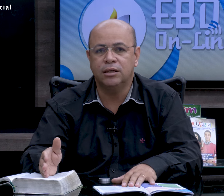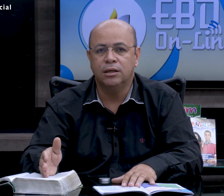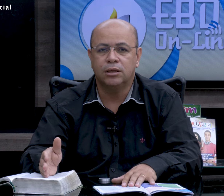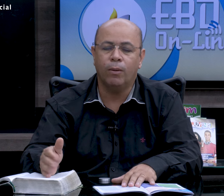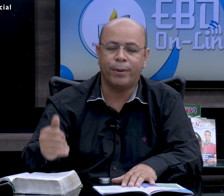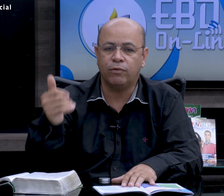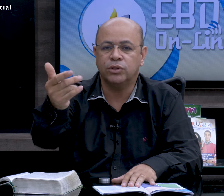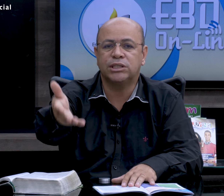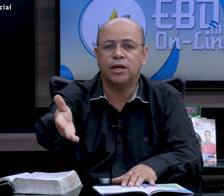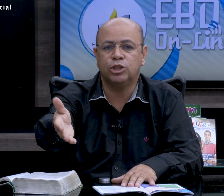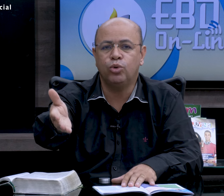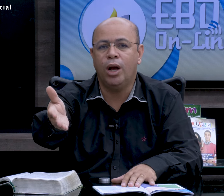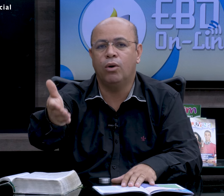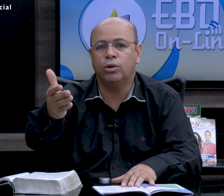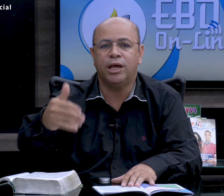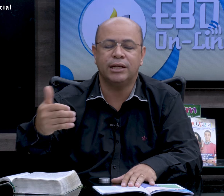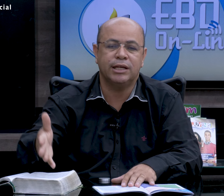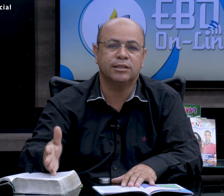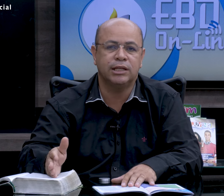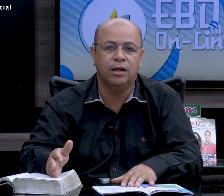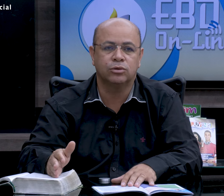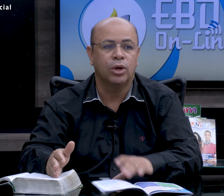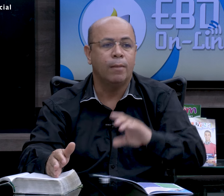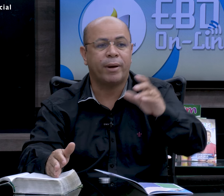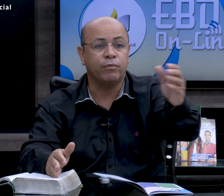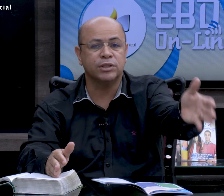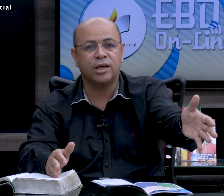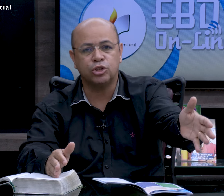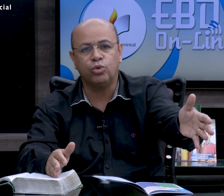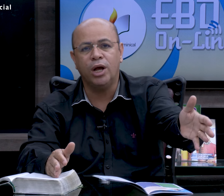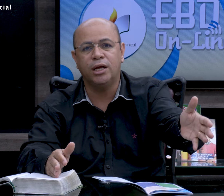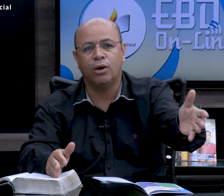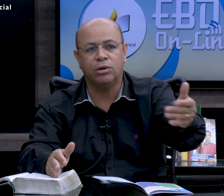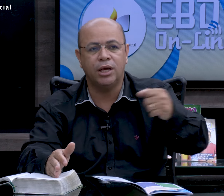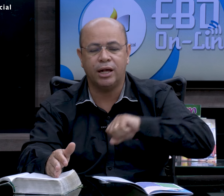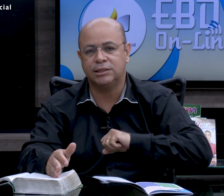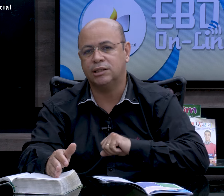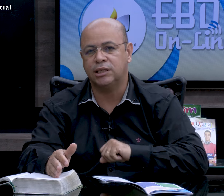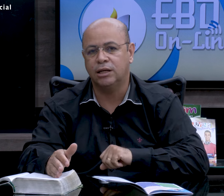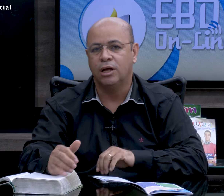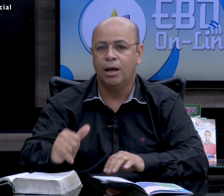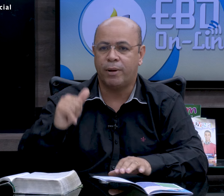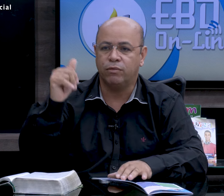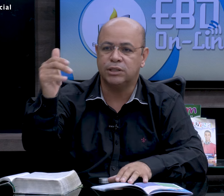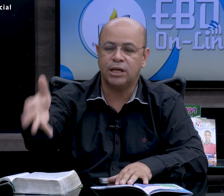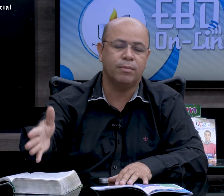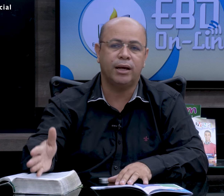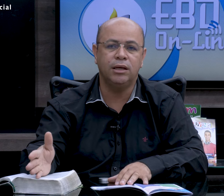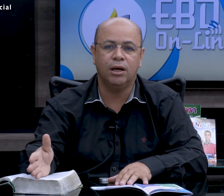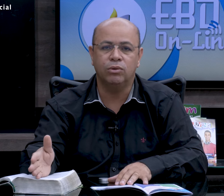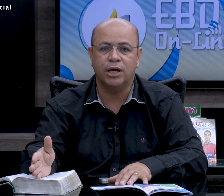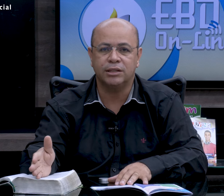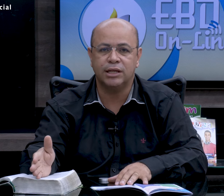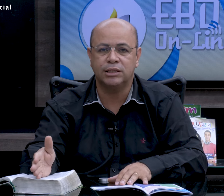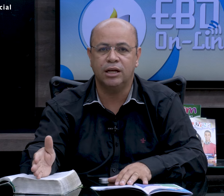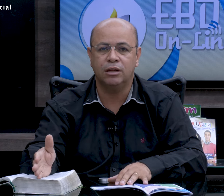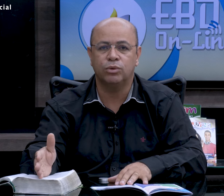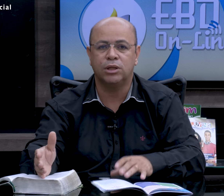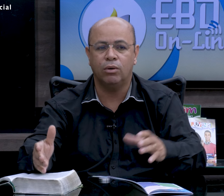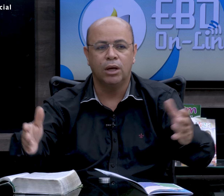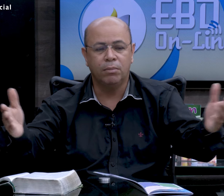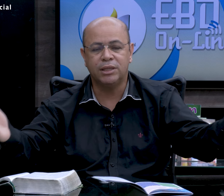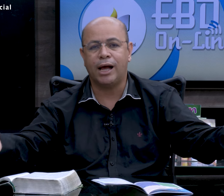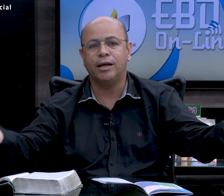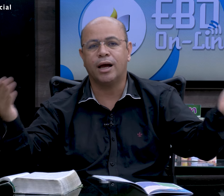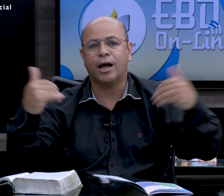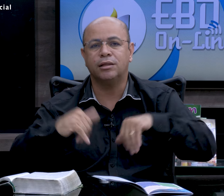trazer então para você João O que é ser santo para você Joana O que é ser santo para você Maria O que é ser santo